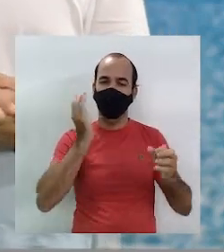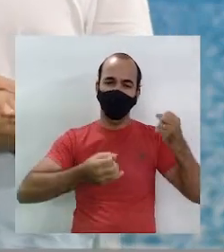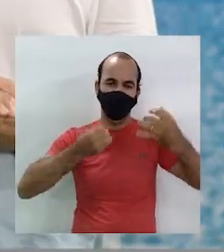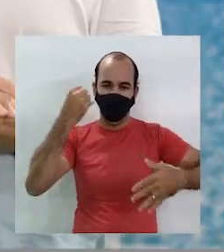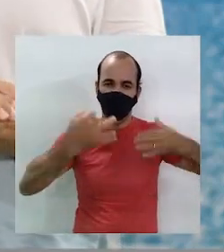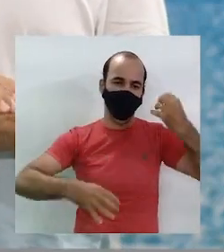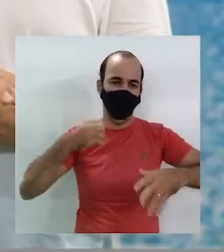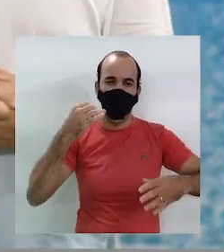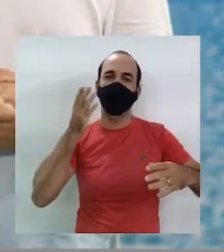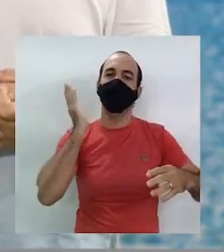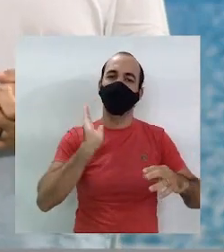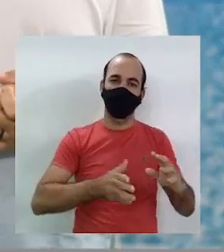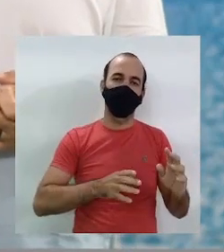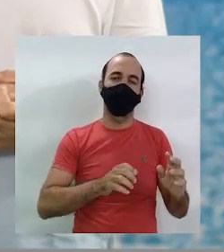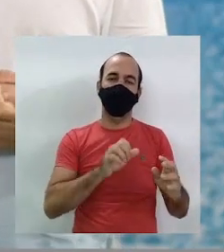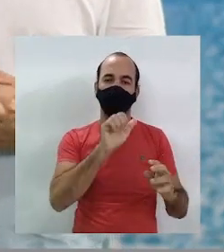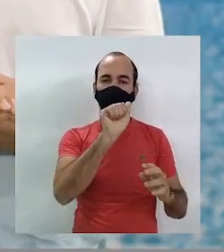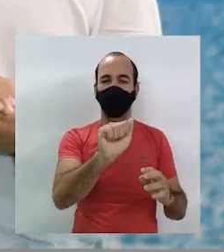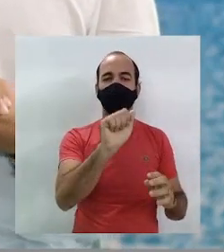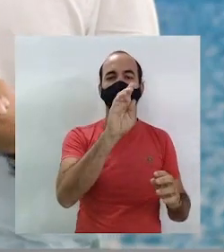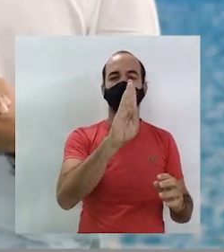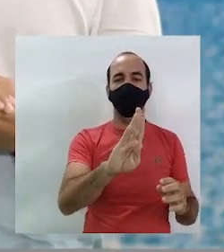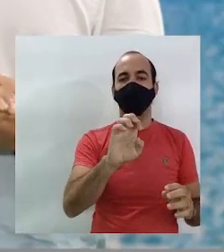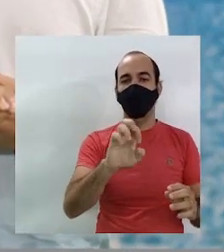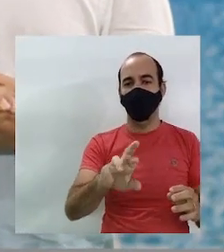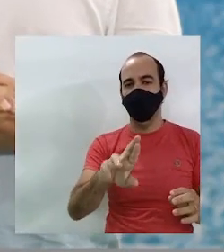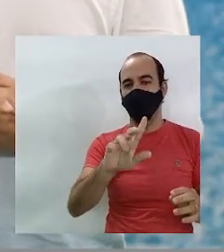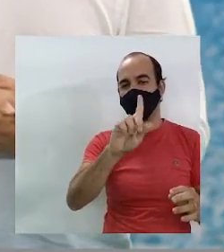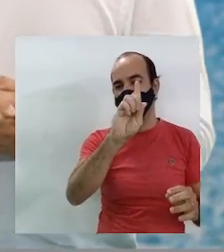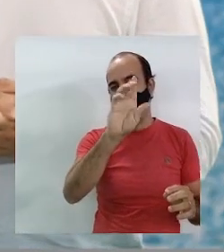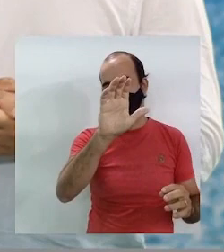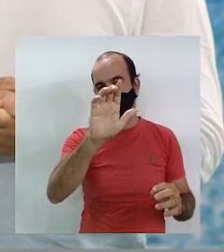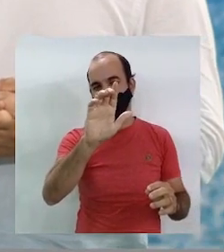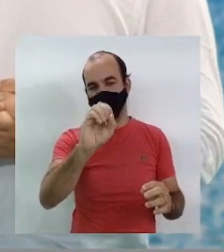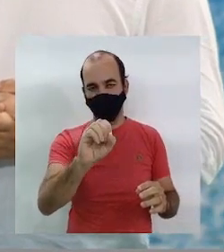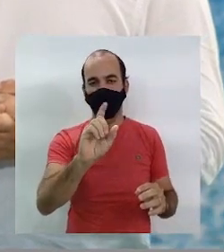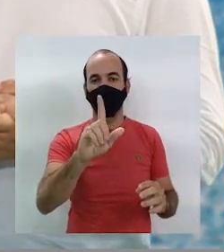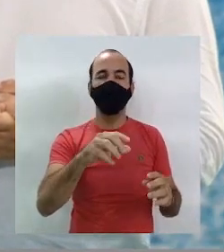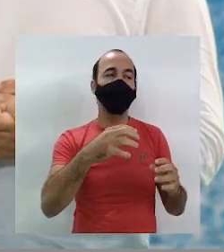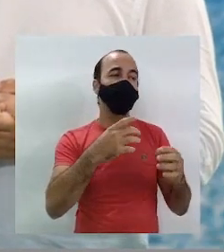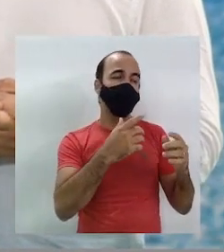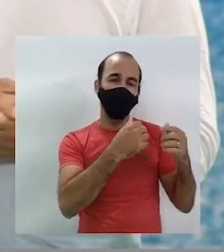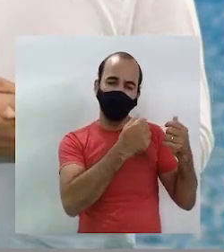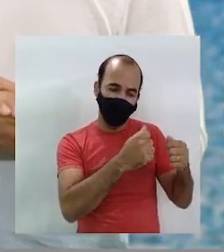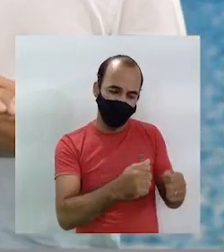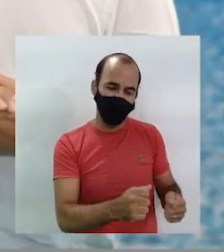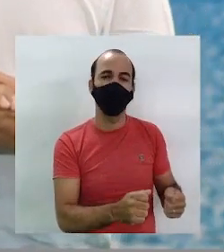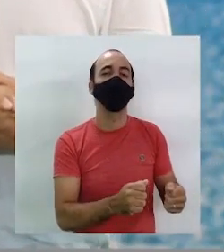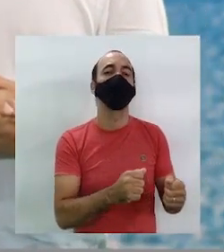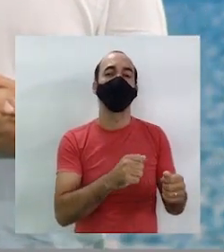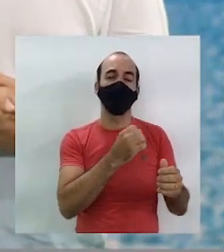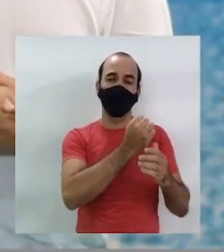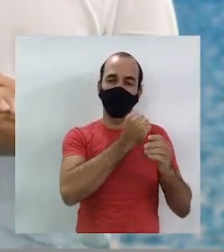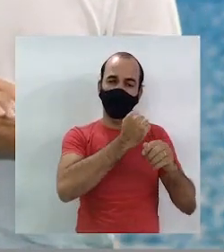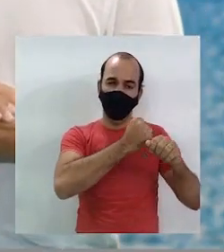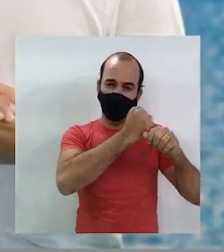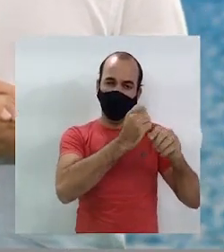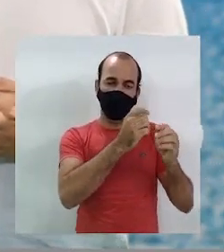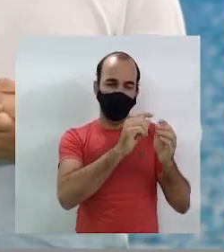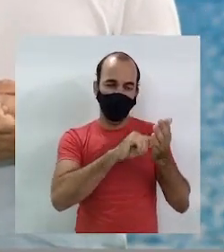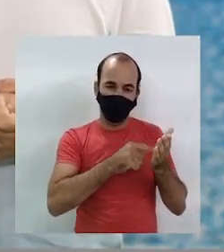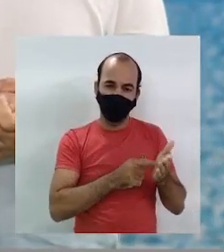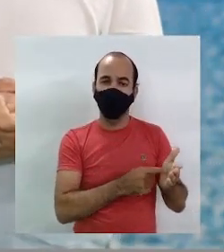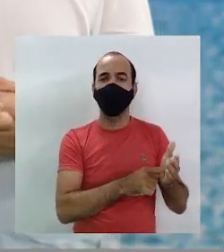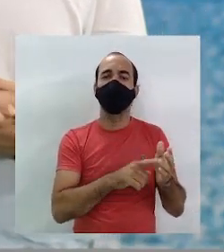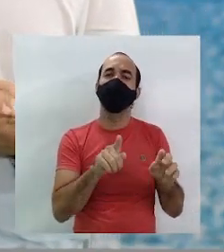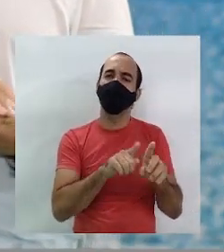justamente eu lembrei e falei aos nossos estudantes que também a escultura, as artes plásticas também faz a poesia e não só a letra.